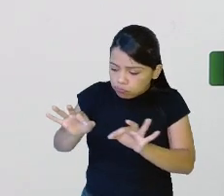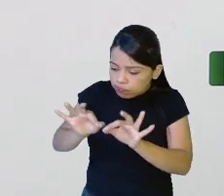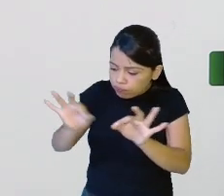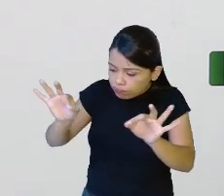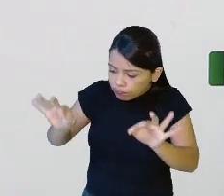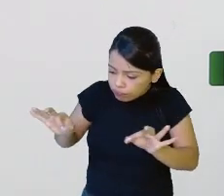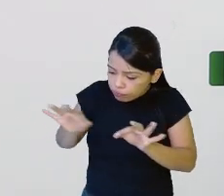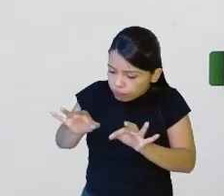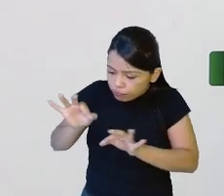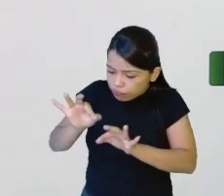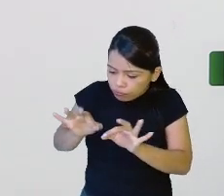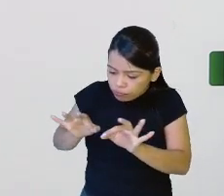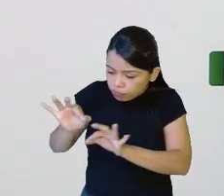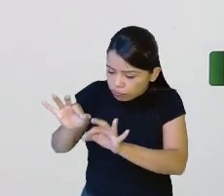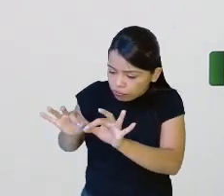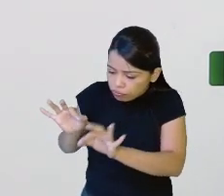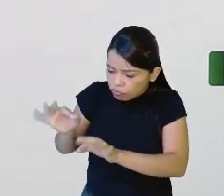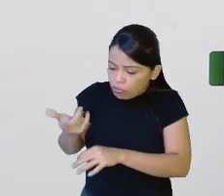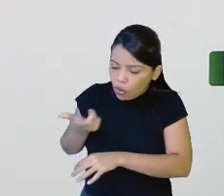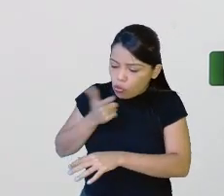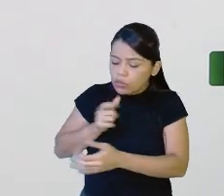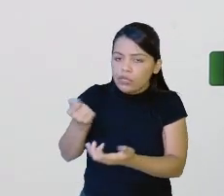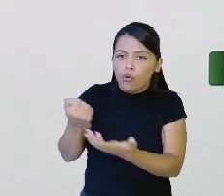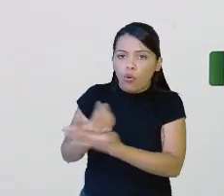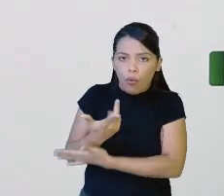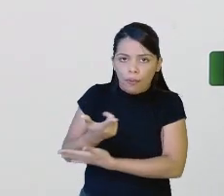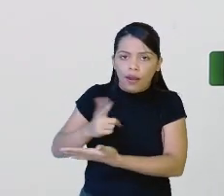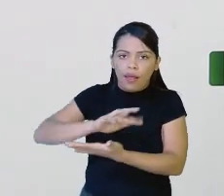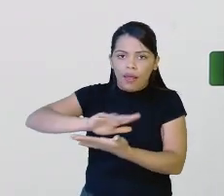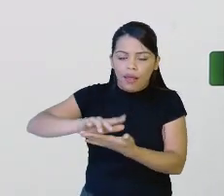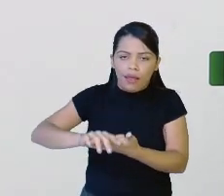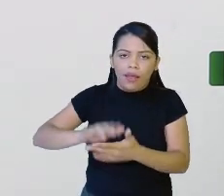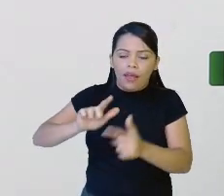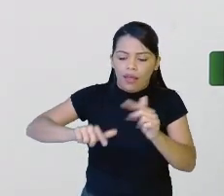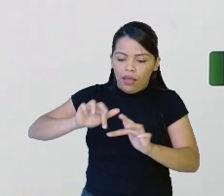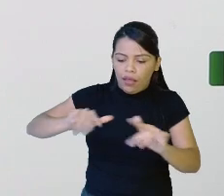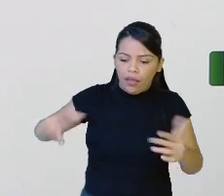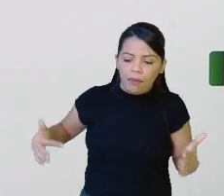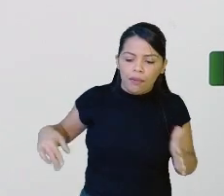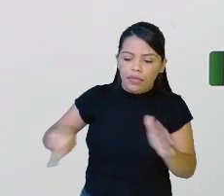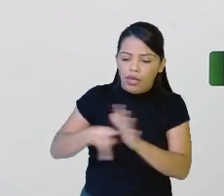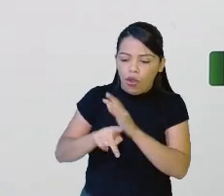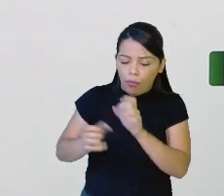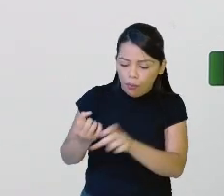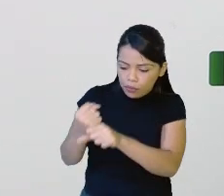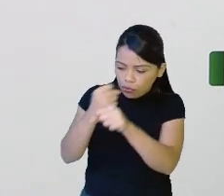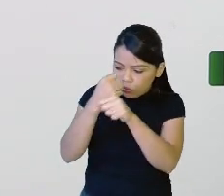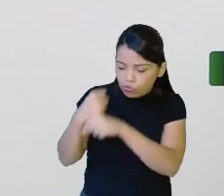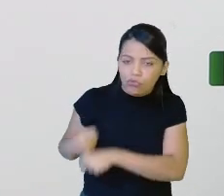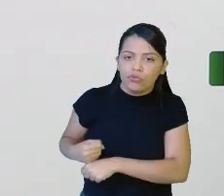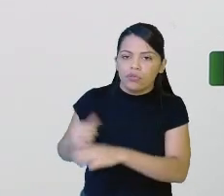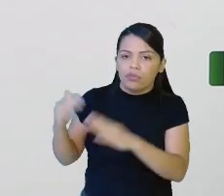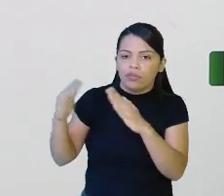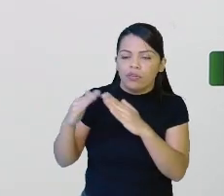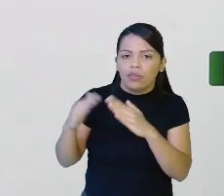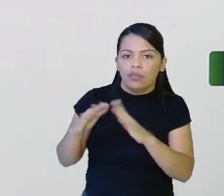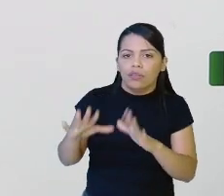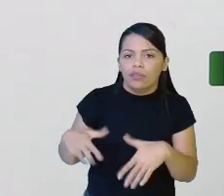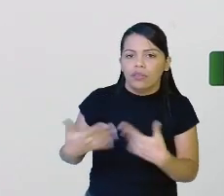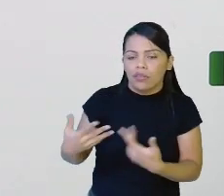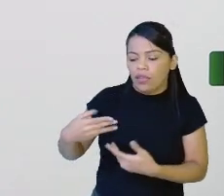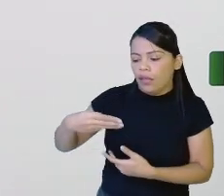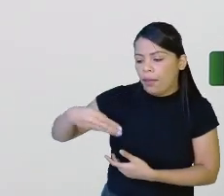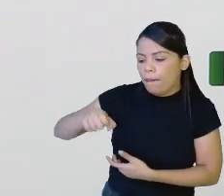poder comprar o material. Lembrando, a unidade de medida de área é centímetro quadrado, metro